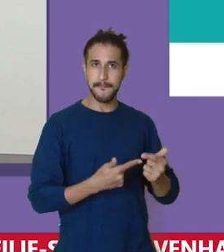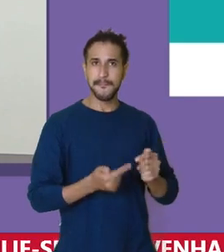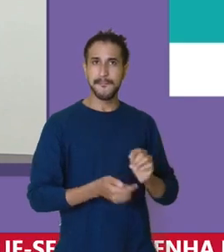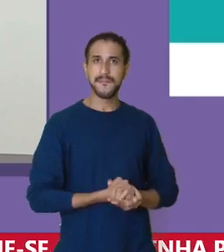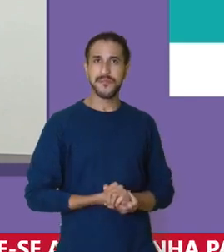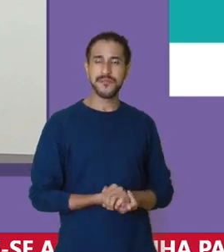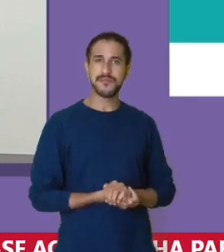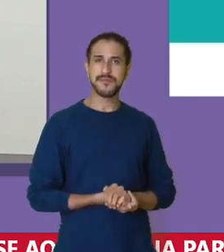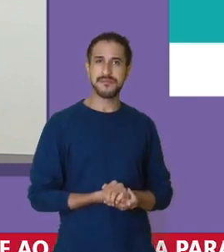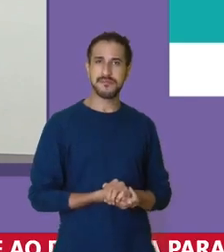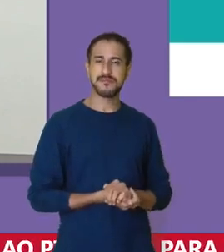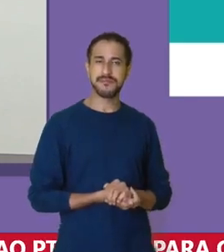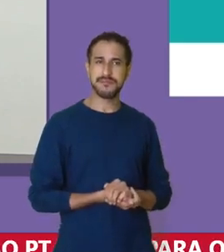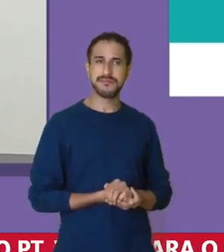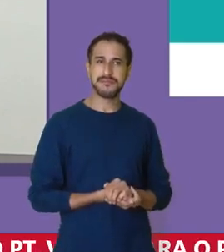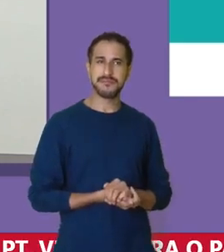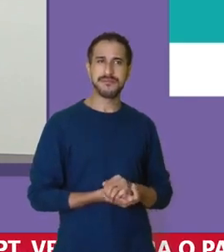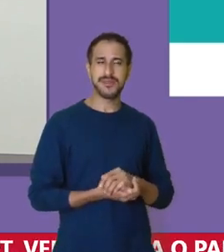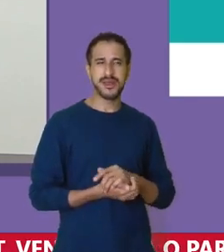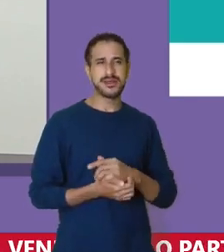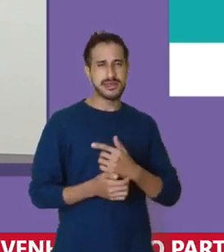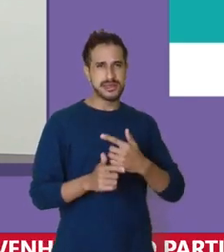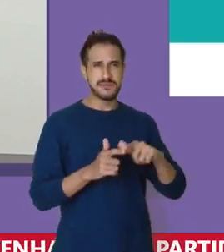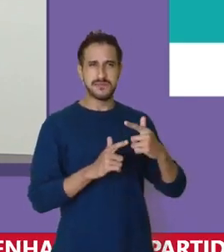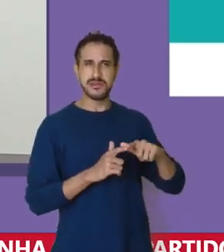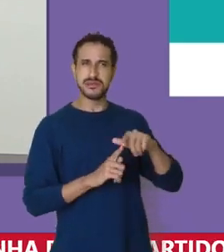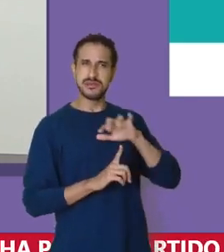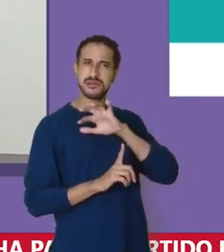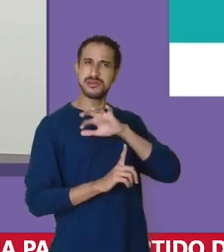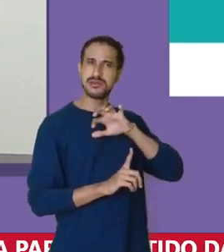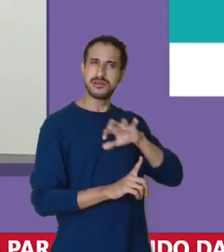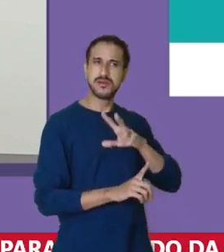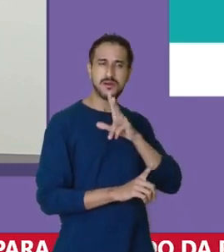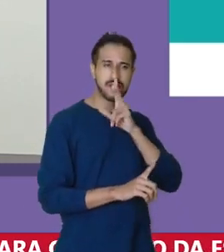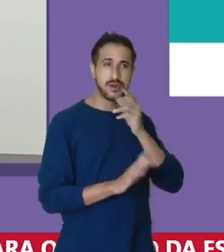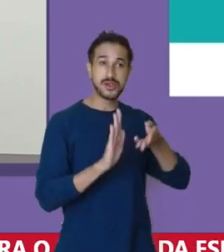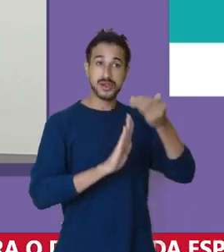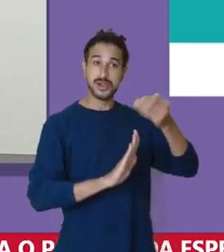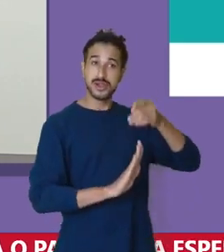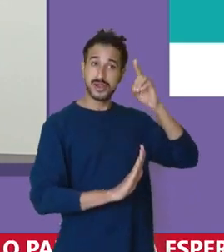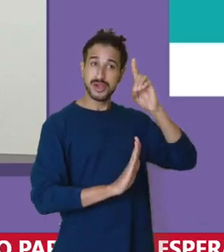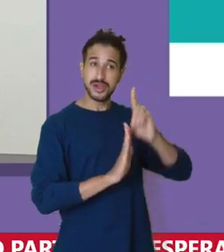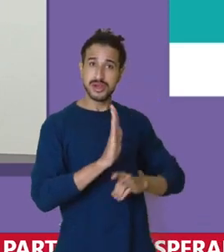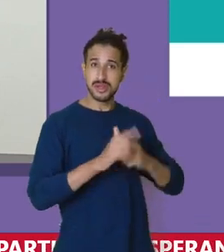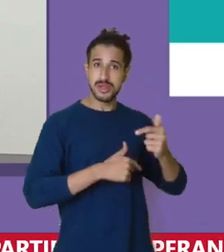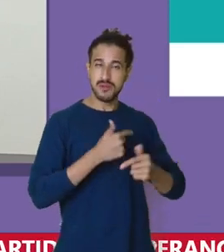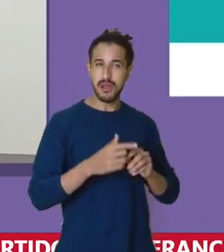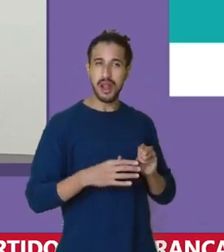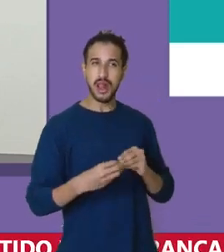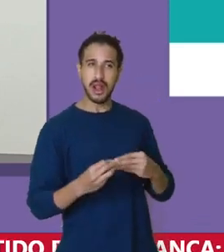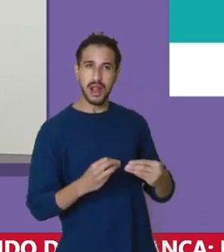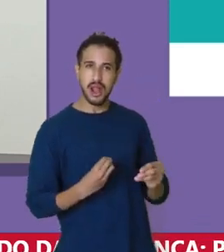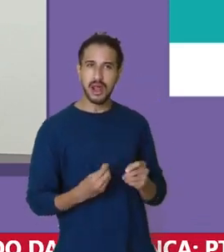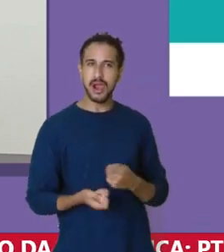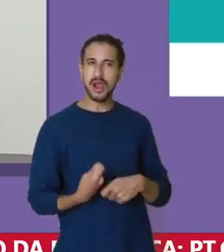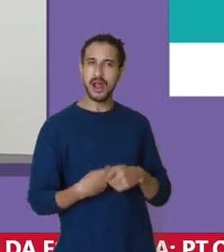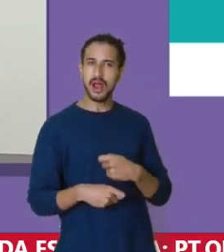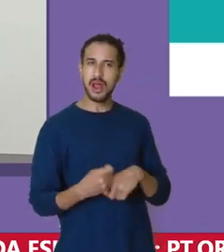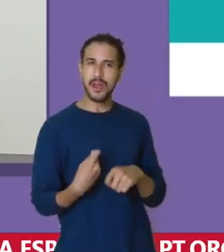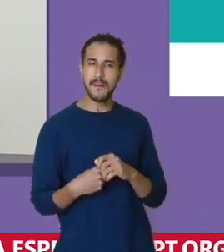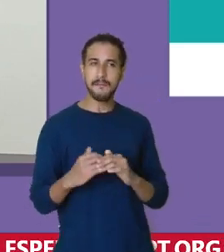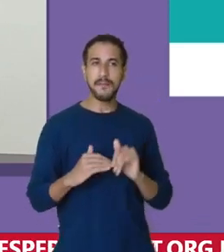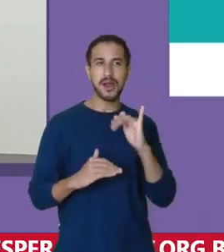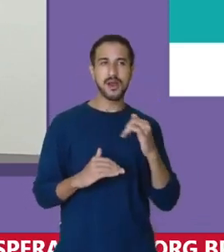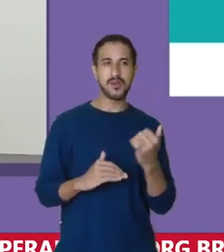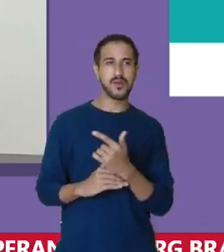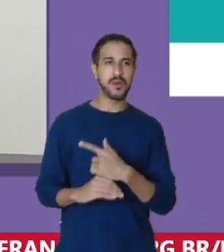E com essa fragilização dos direitos trabalhistas, a flexibilização, o negociado prevalece sobre